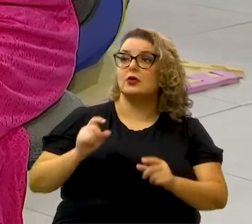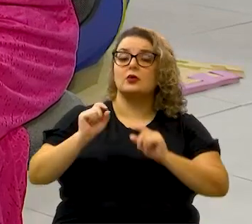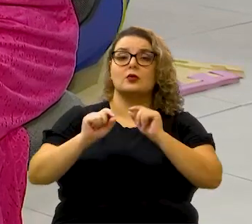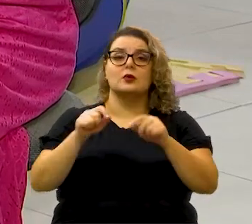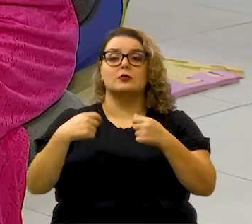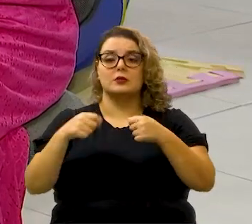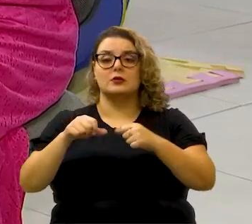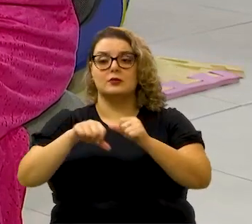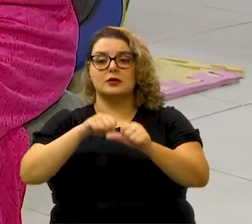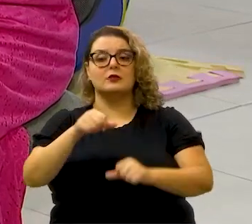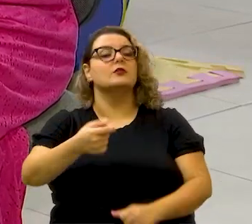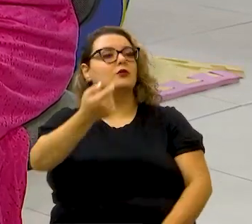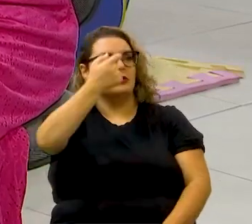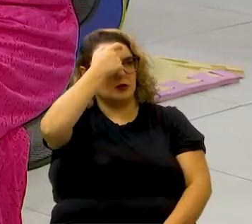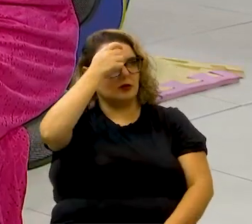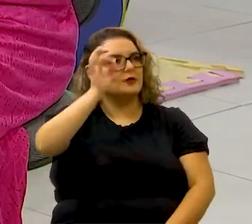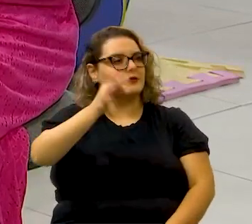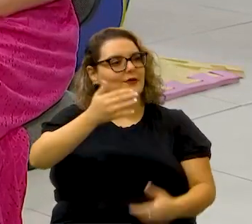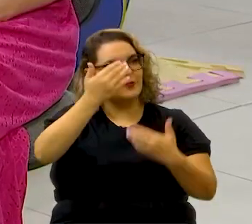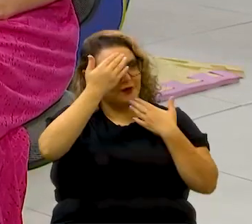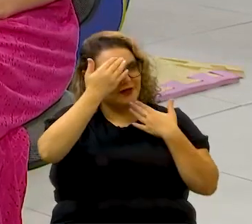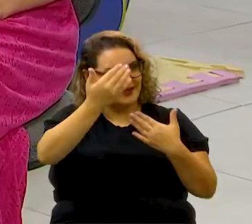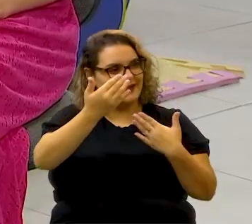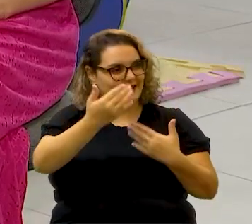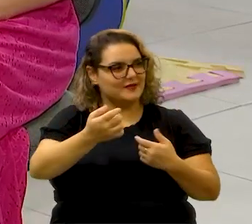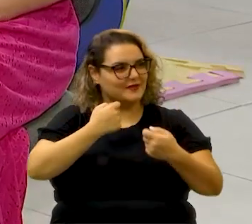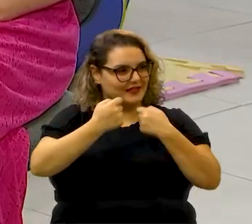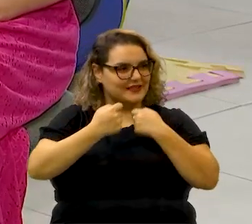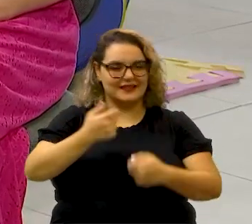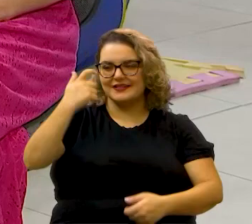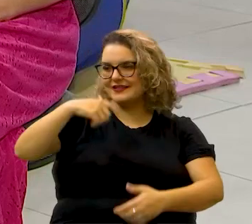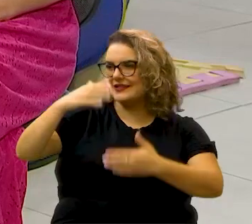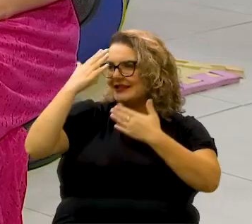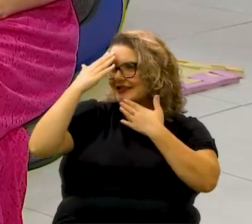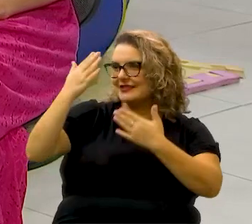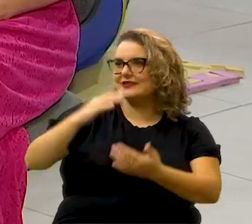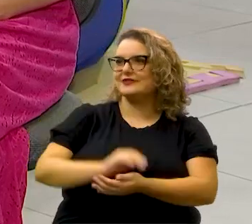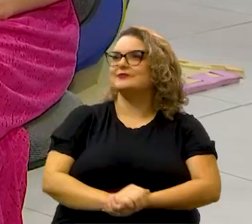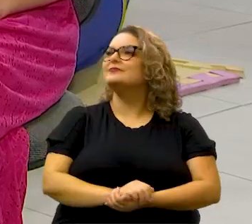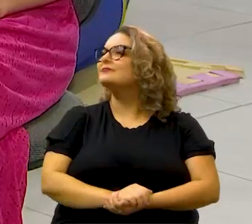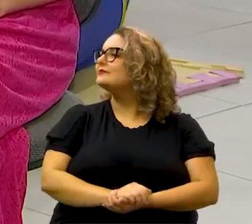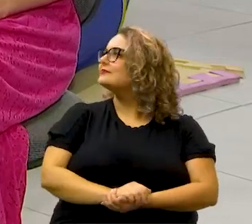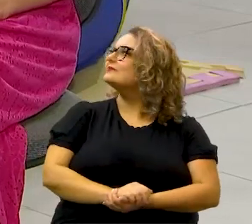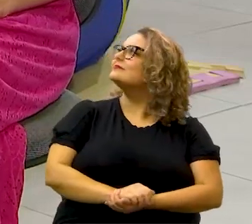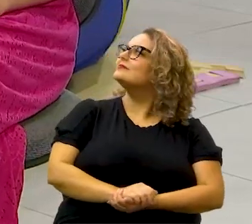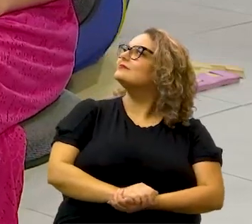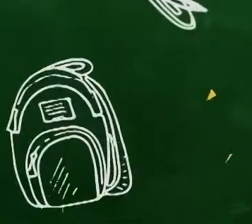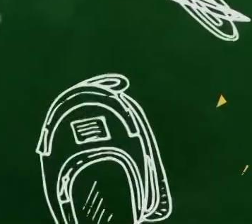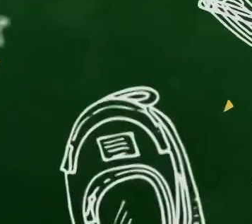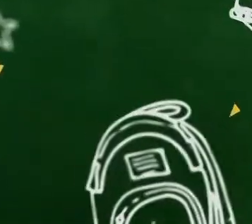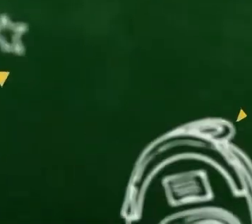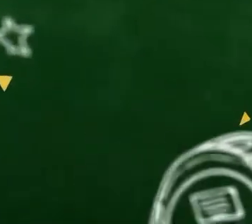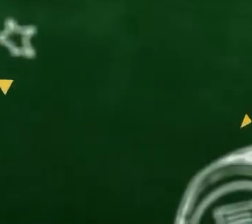ter esse olhar, né? O que precisamos mudar. Com certeza. Muito obrigado, viu, Elise, pela sua entrevista aqui. Obrigada.